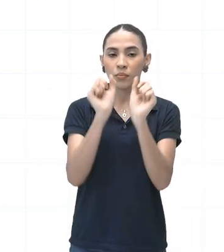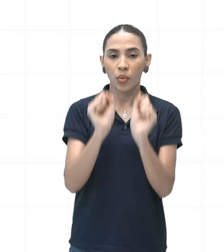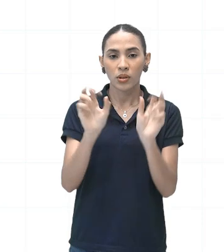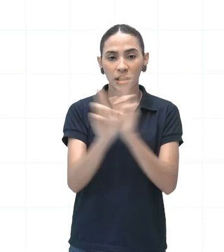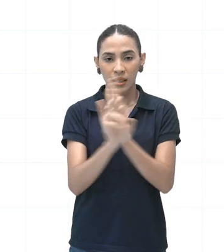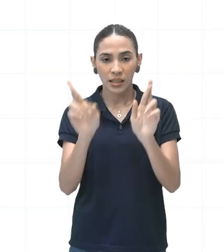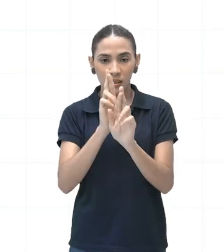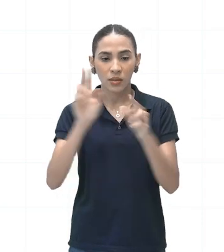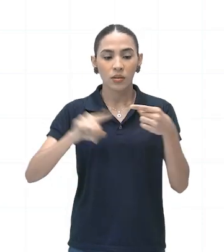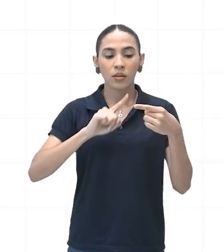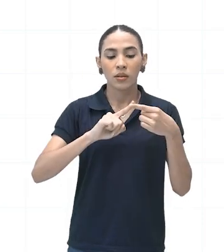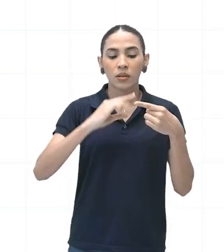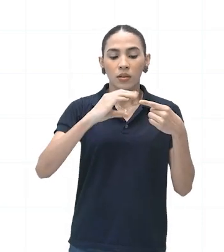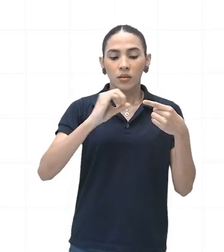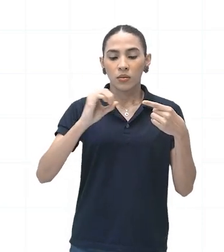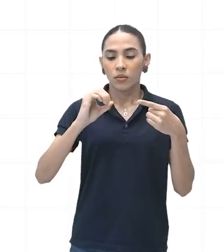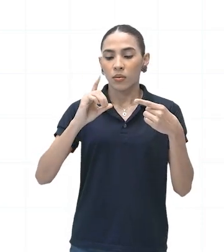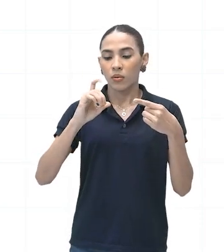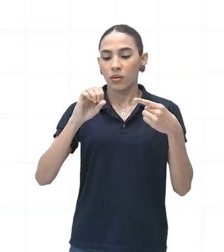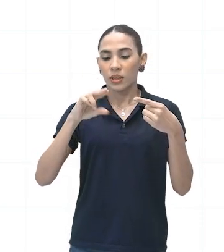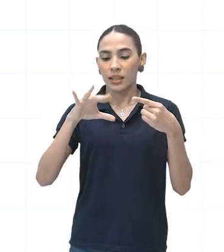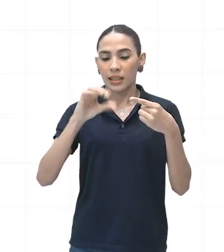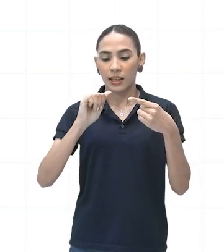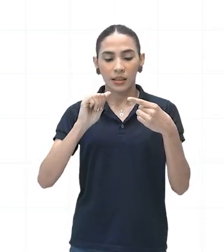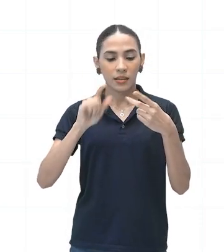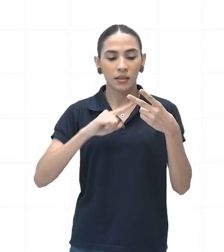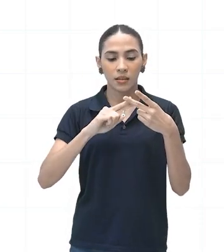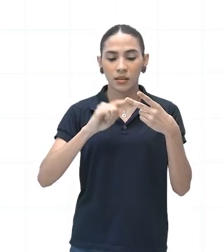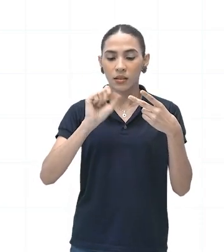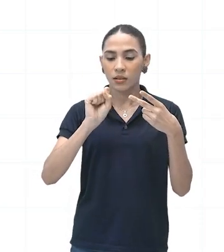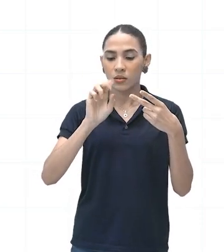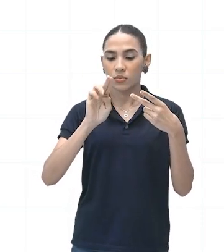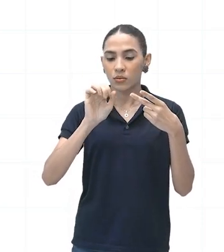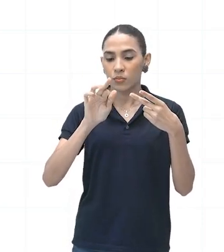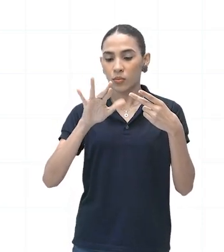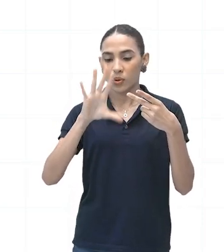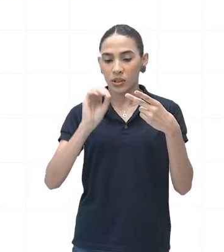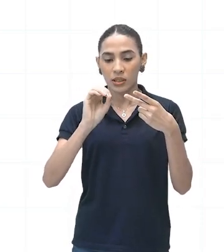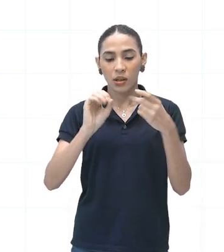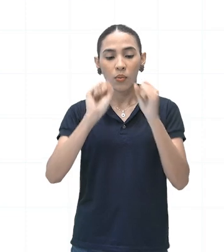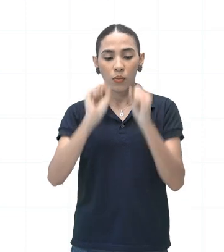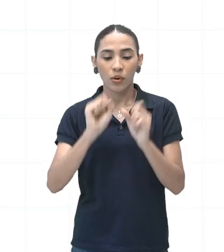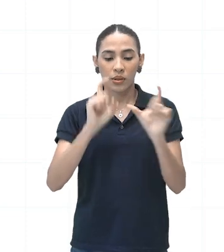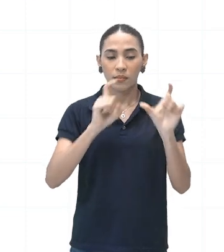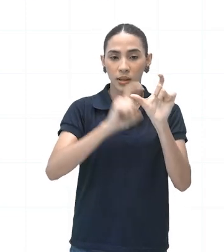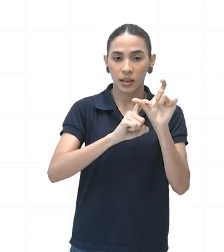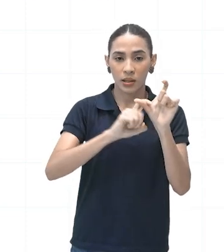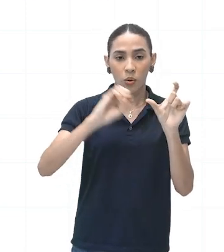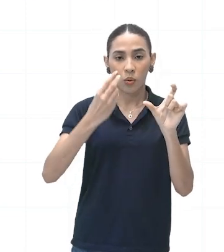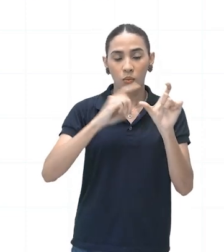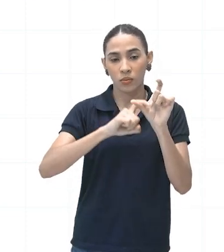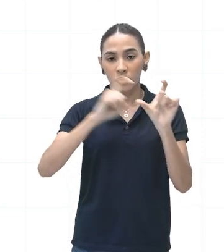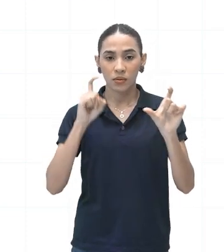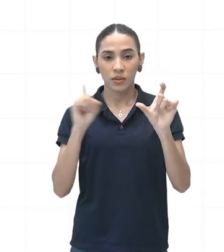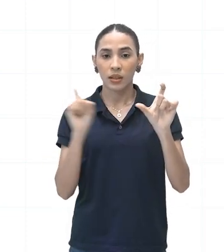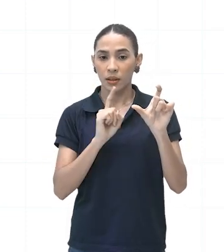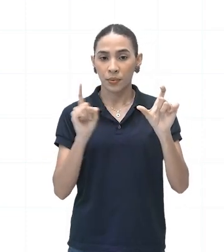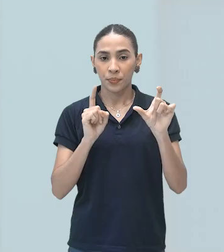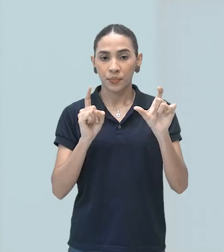relação coordenada ou uma oração subordinada, de subordinação. Uma oração pode depender da outra ou pode